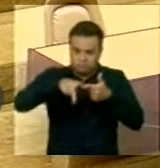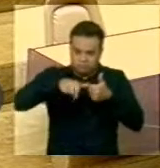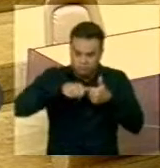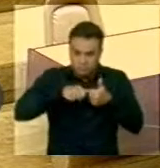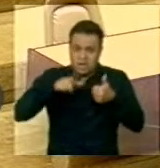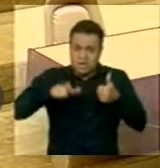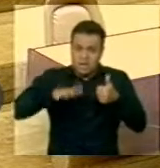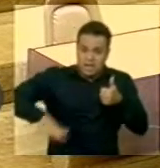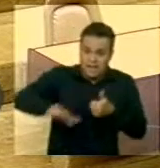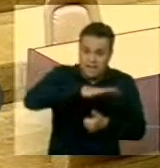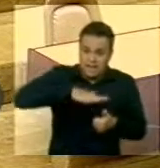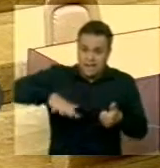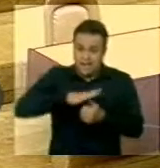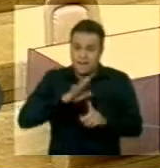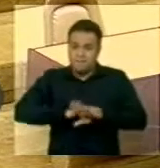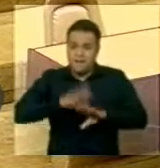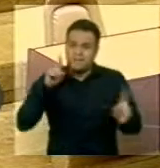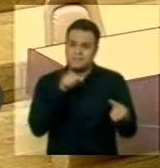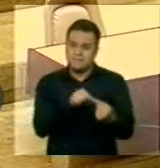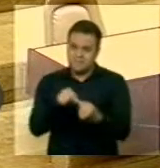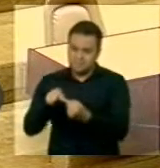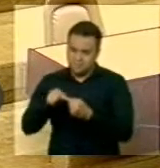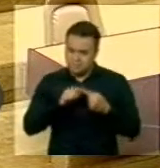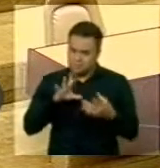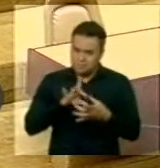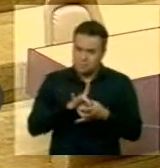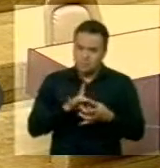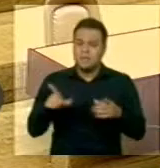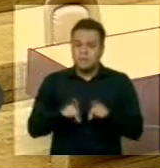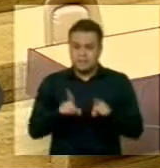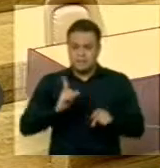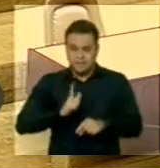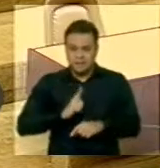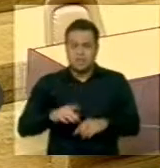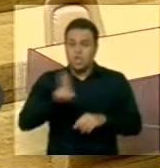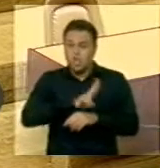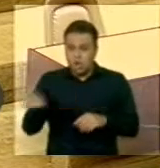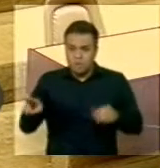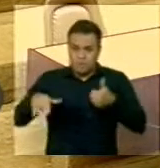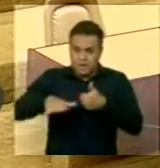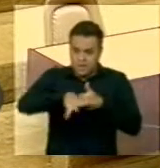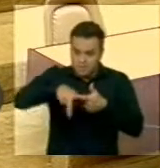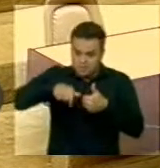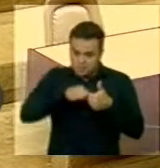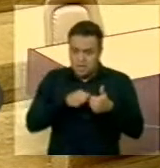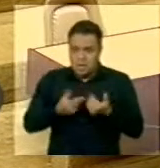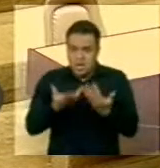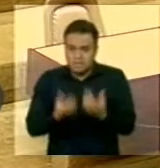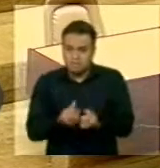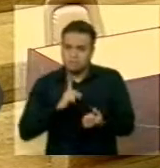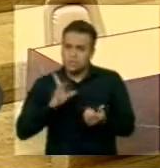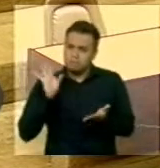área definida e abrigada, como considerada pelo legislador como Amazônia Legal, considerando uma